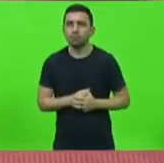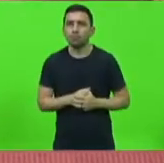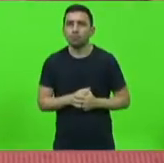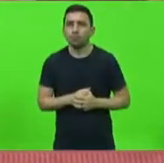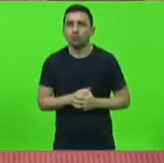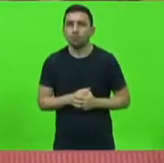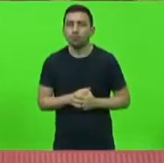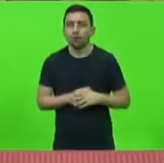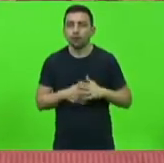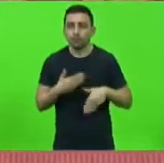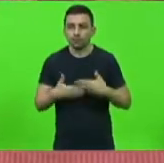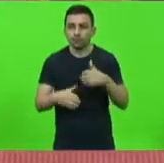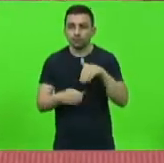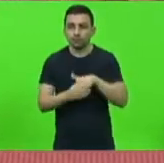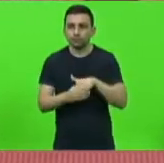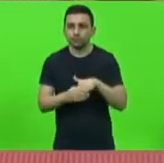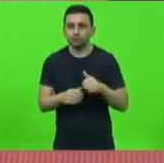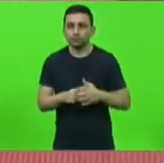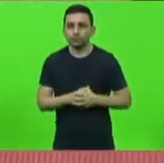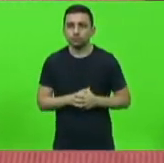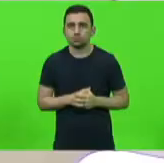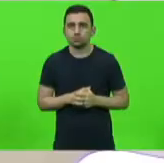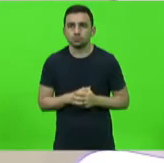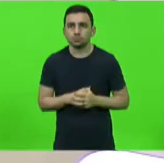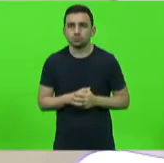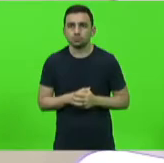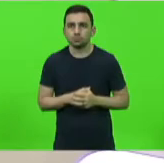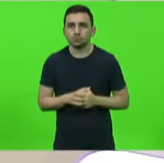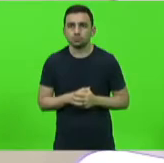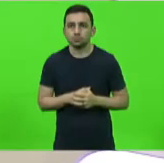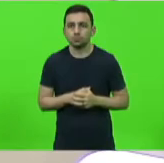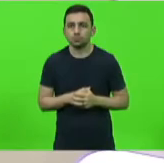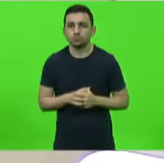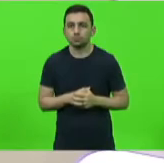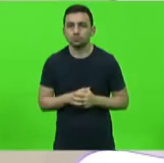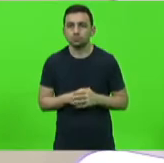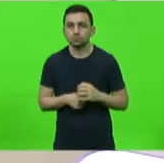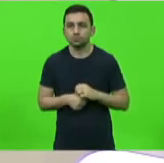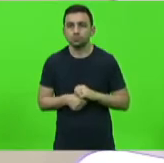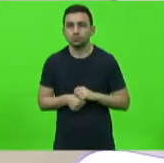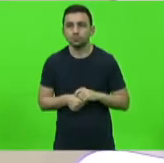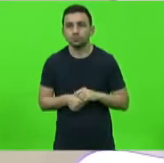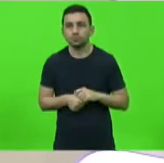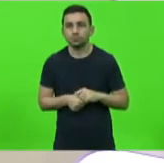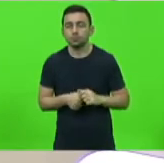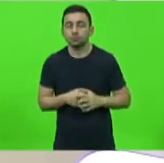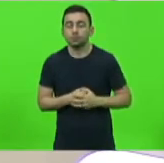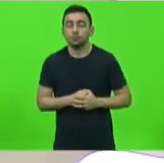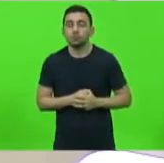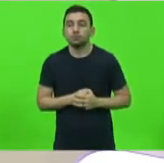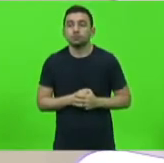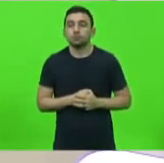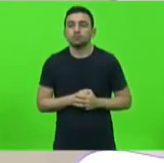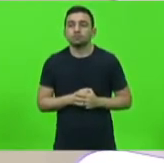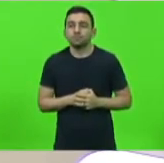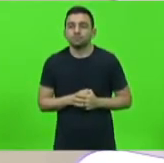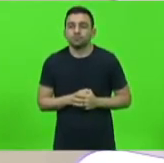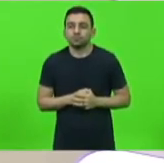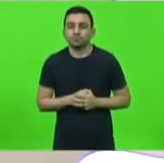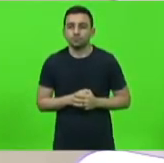de votos. Encaminhamento de votos. Vou pedir, primeiramente, que abra o painel para que os senhores e senhoras deputados exerçam o seu direito de